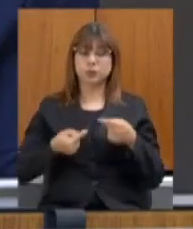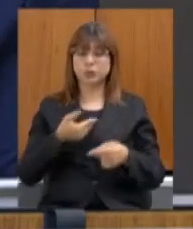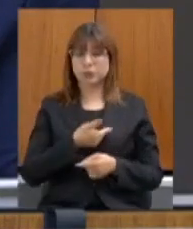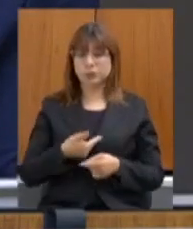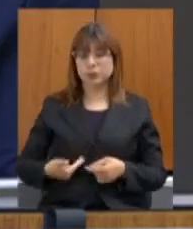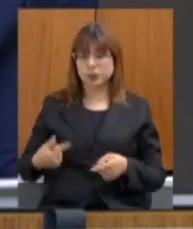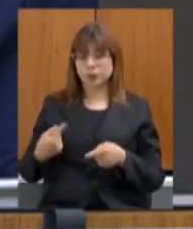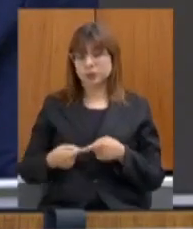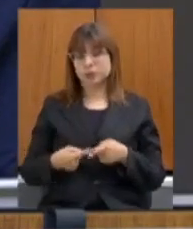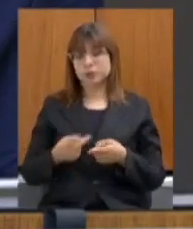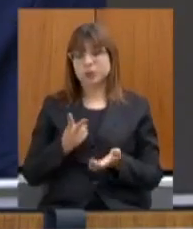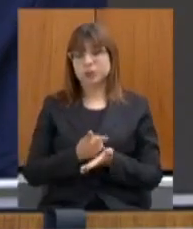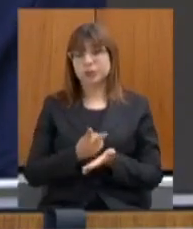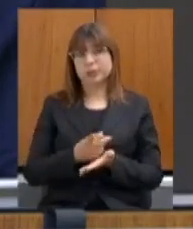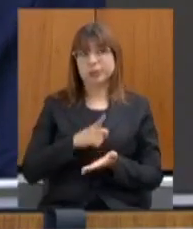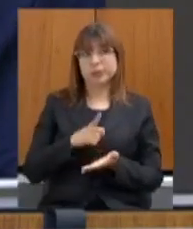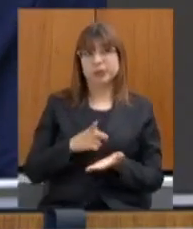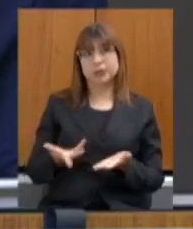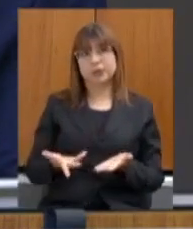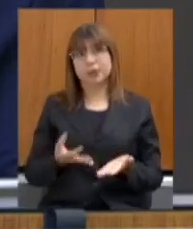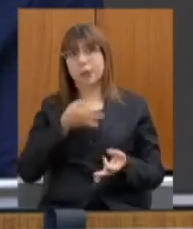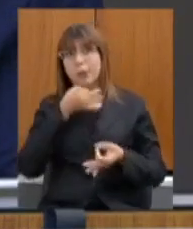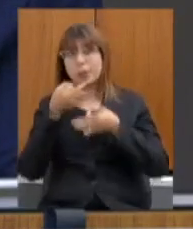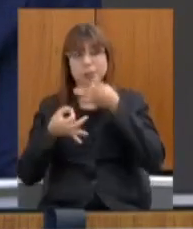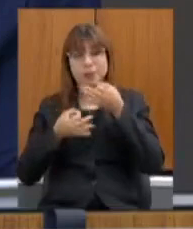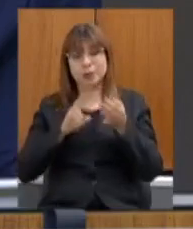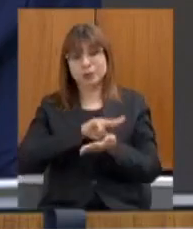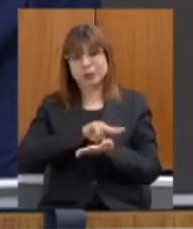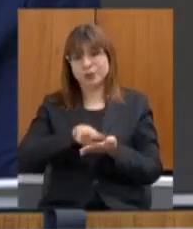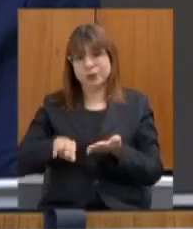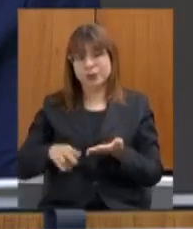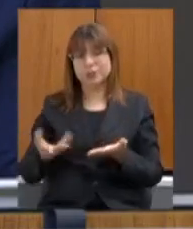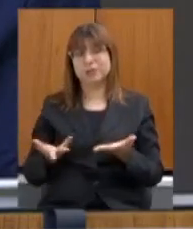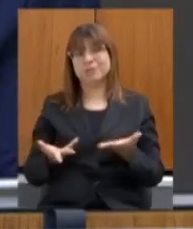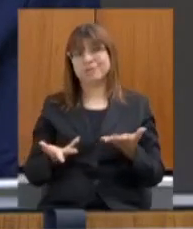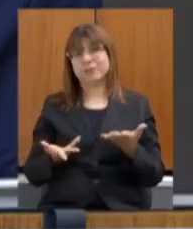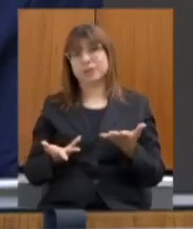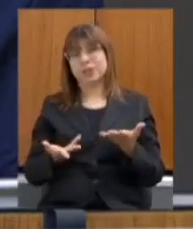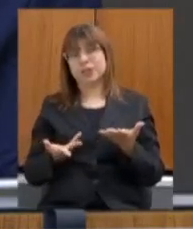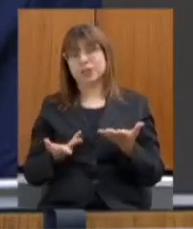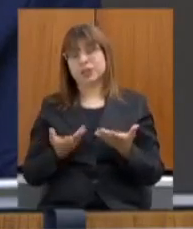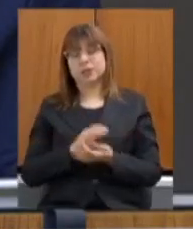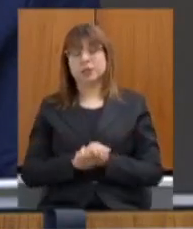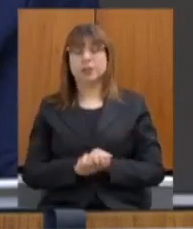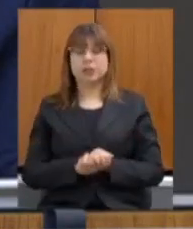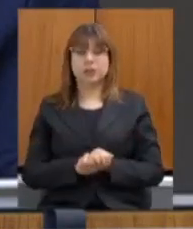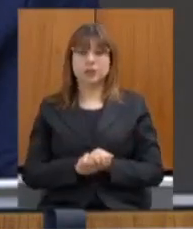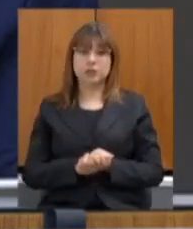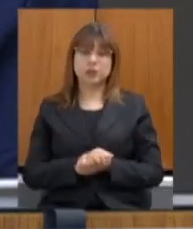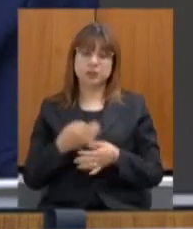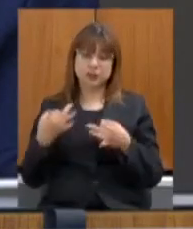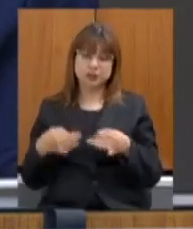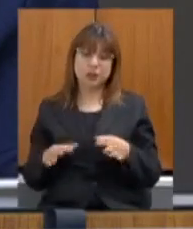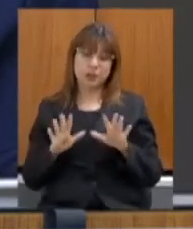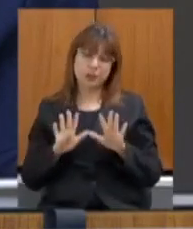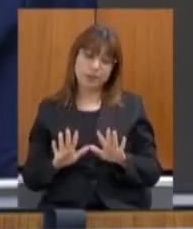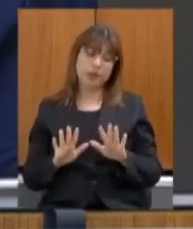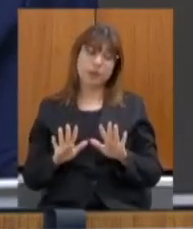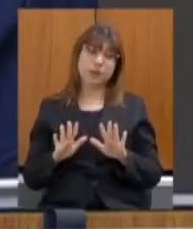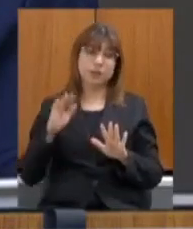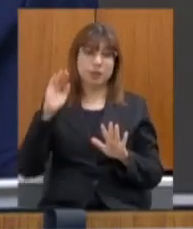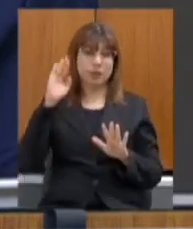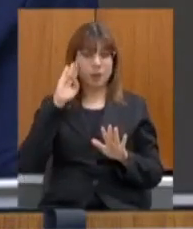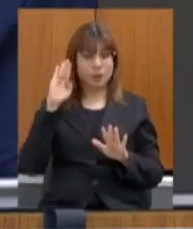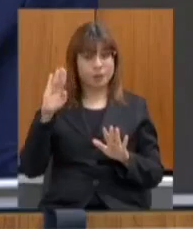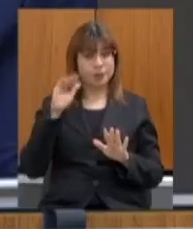públicas, porque sempre temos vários lados, várias opiniões e vários pontos de vistas legítimos. Mas eu acho que, acima de tudo, deputada,